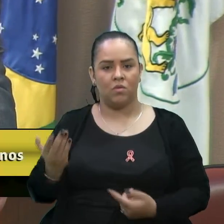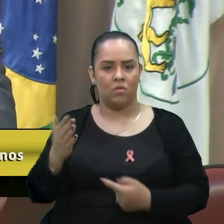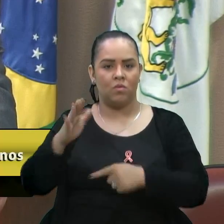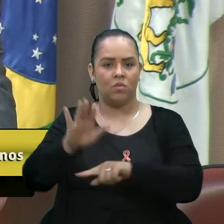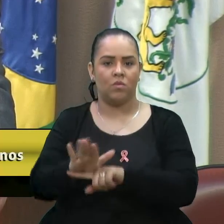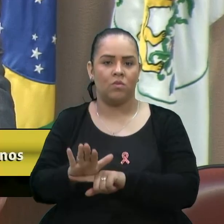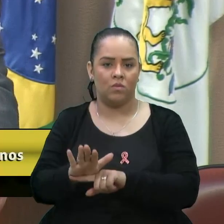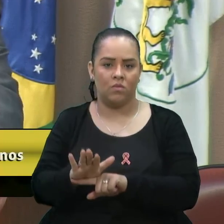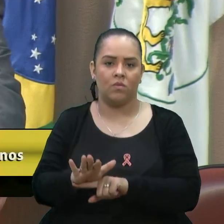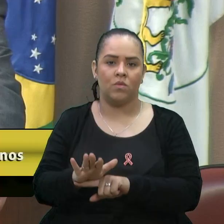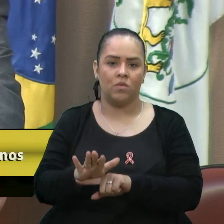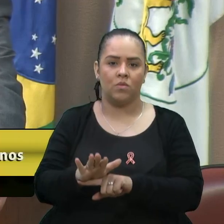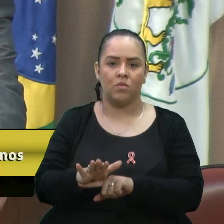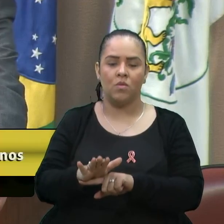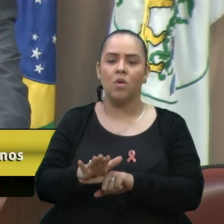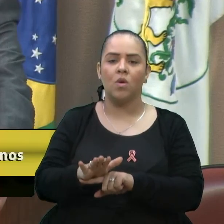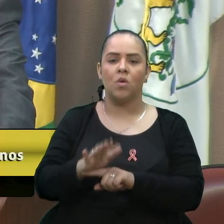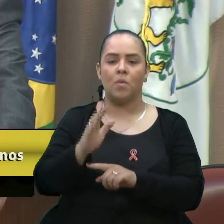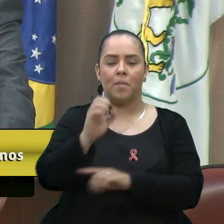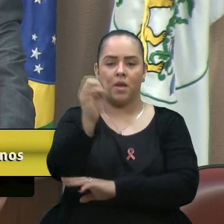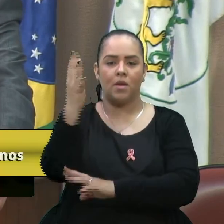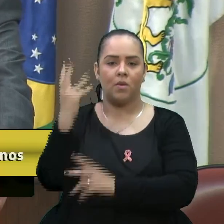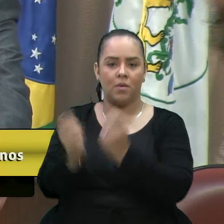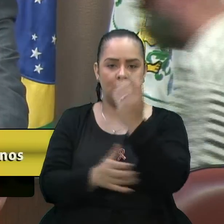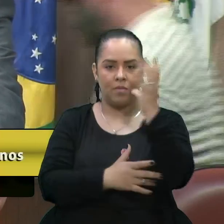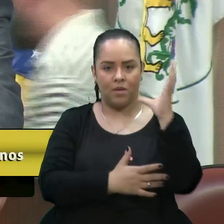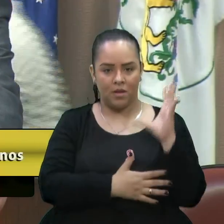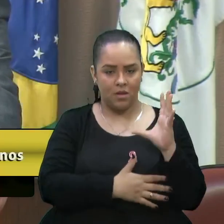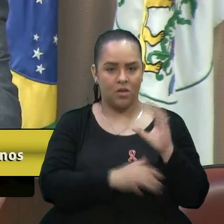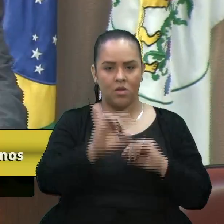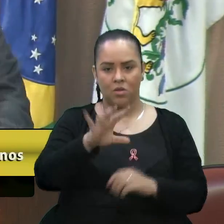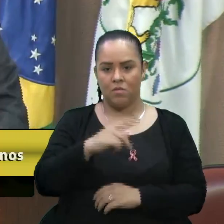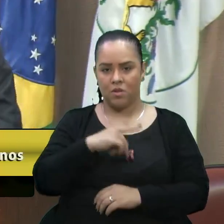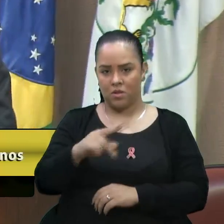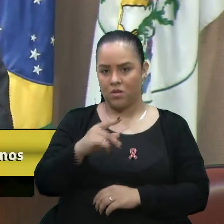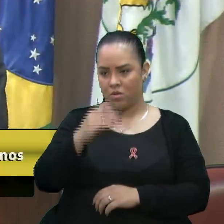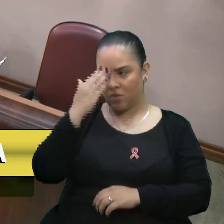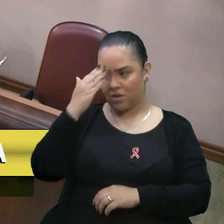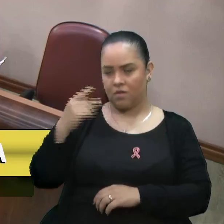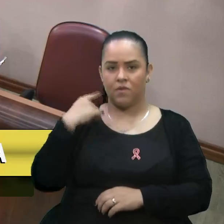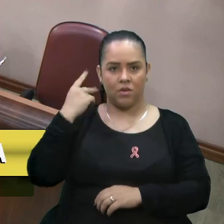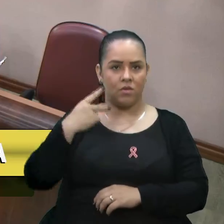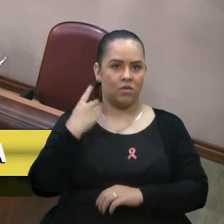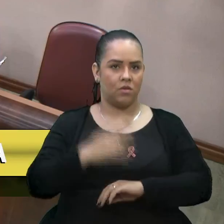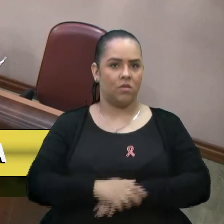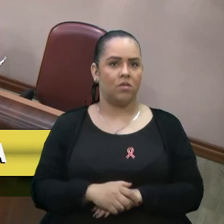com o lençol freático, com o nosso meio ambiente. Era isso, senhor presidente, senhoras e senhores vereadores. Muito obrigado, vereador.